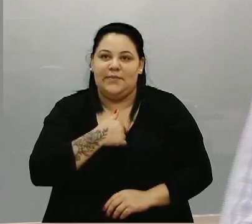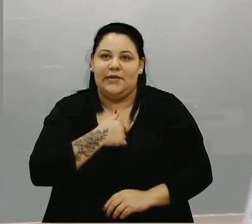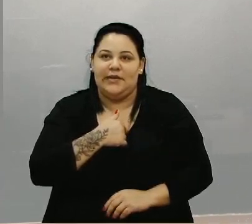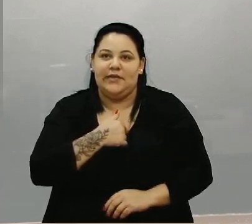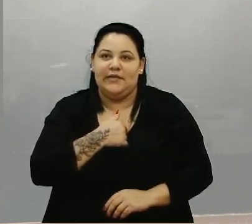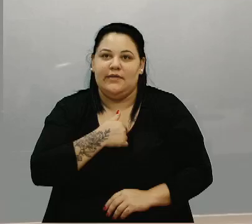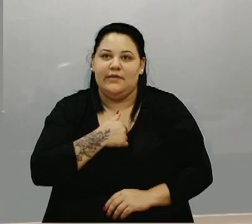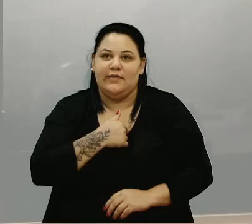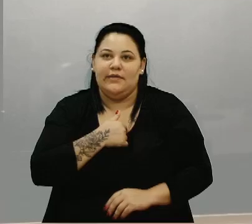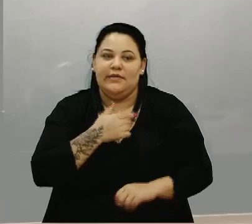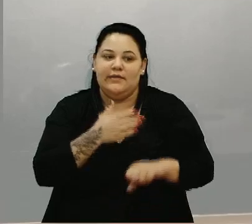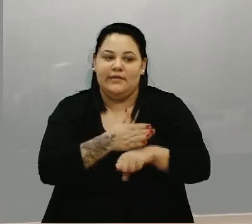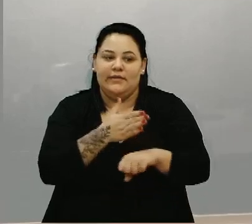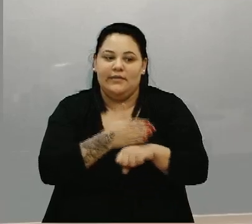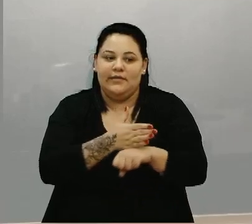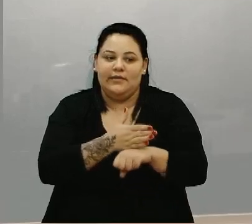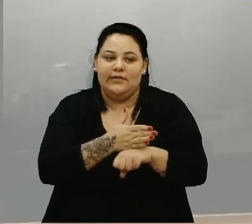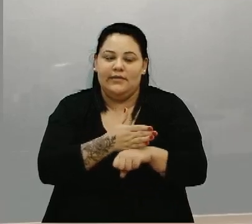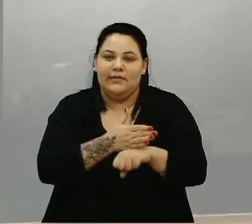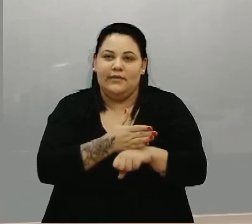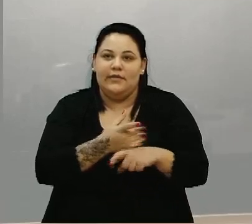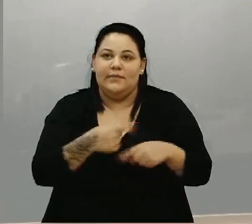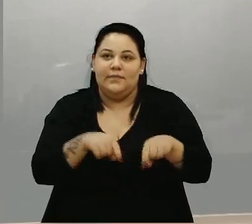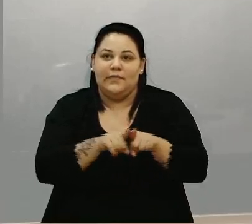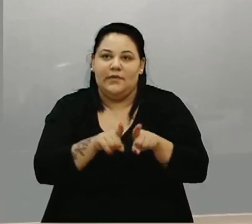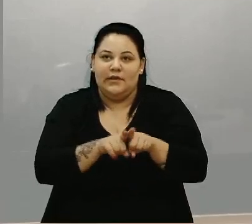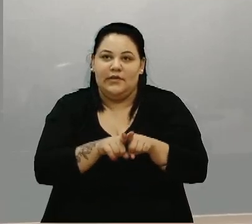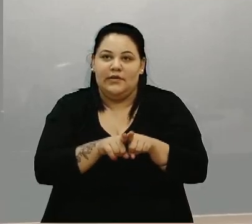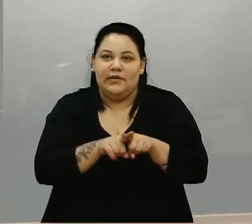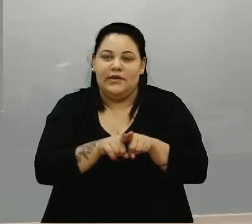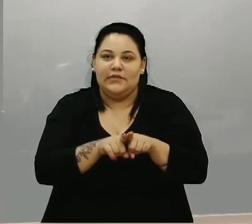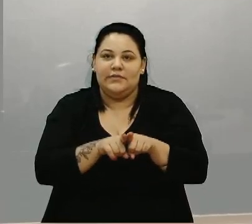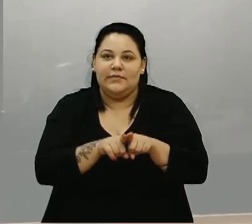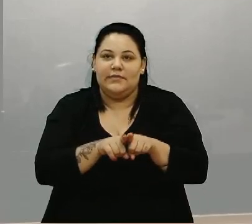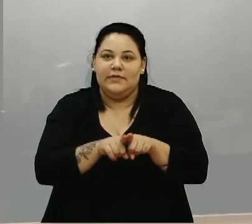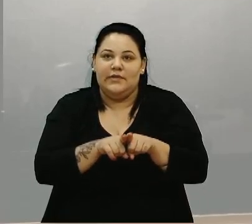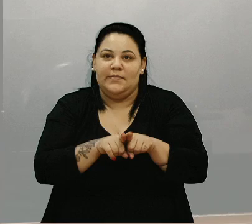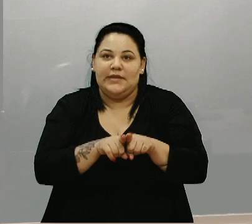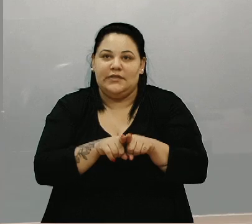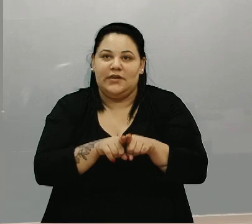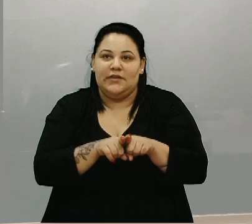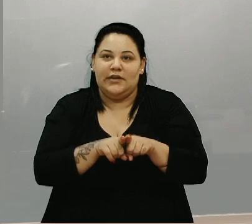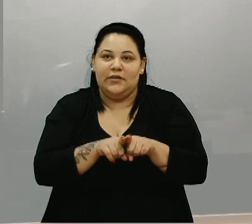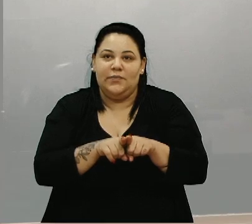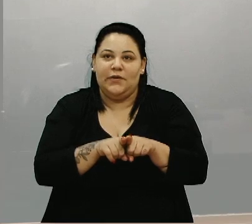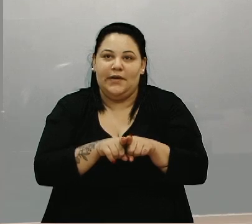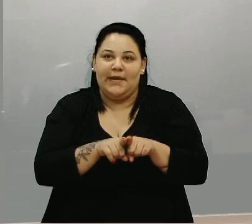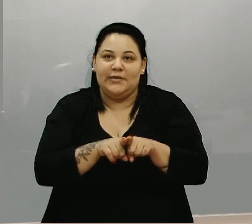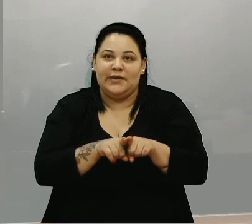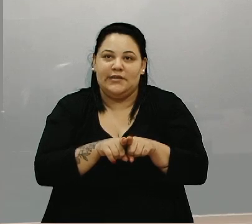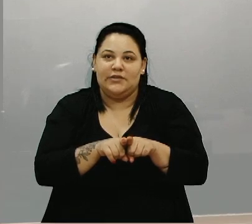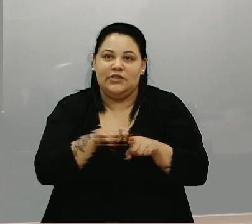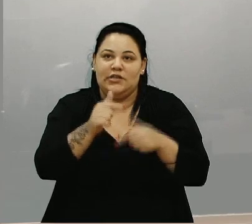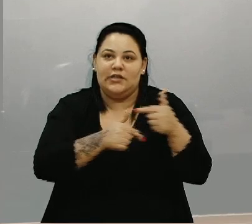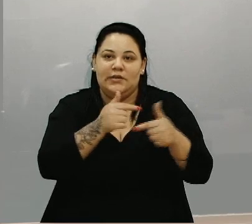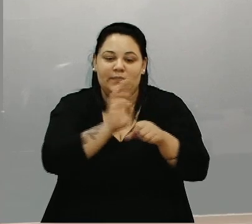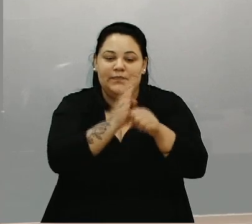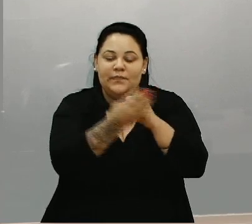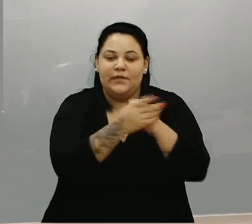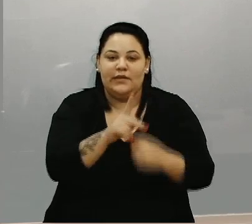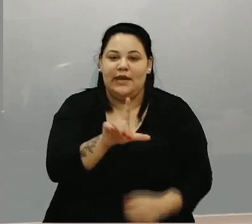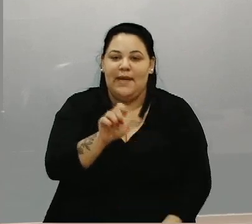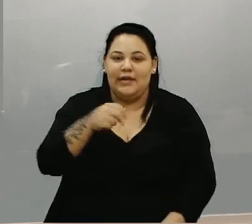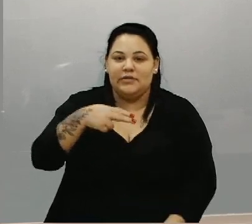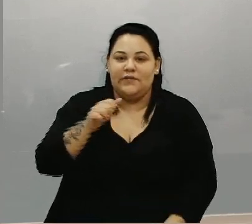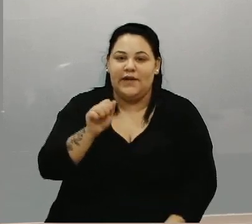remendo para entrar no bairro e eu ouvi o senhor falar, que bom, vereador Xuxa, que o senhor falou com o prefeito Adiló para ele abrir o Planalto. Vou lhe passar